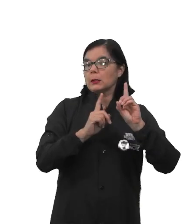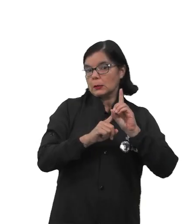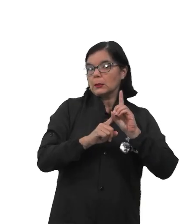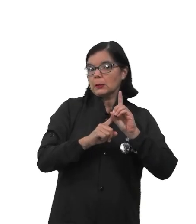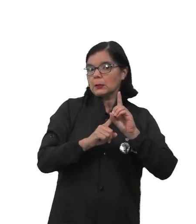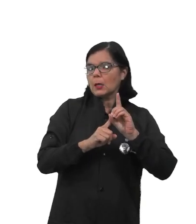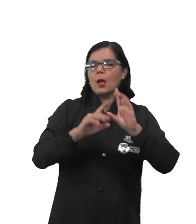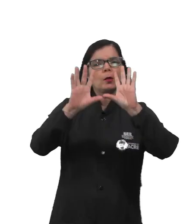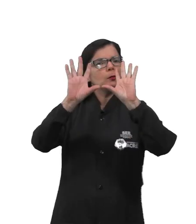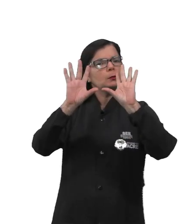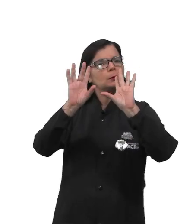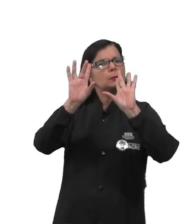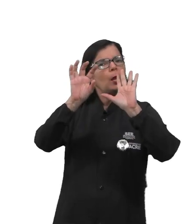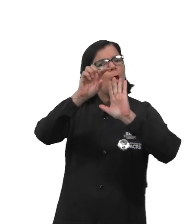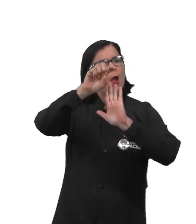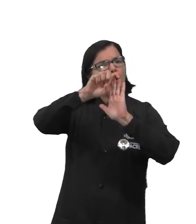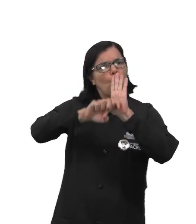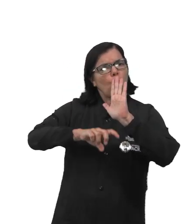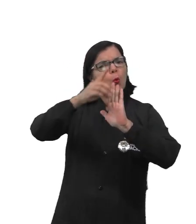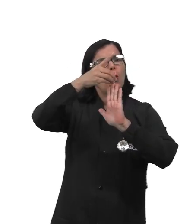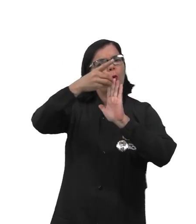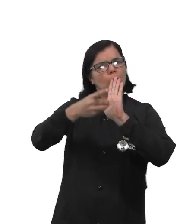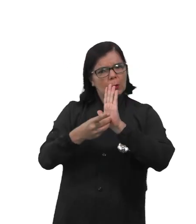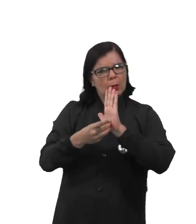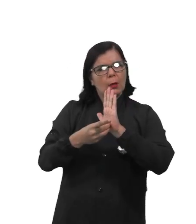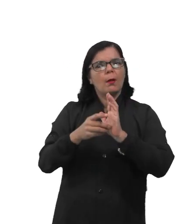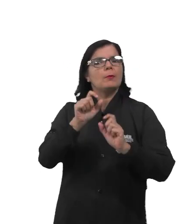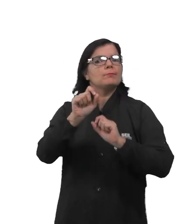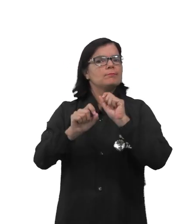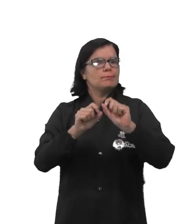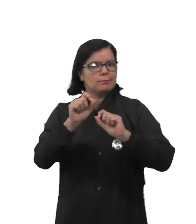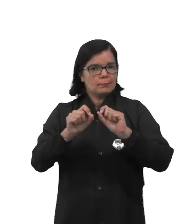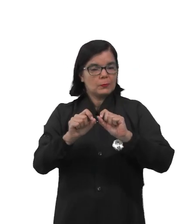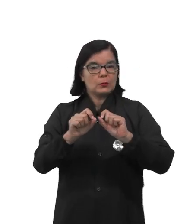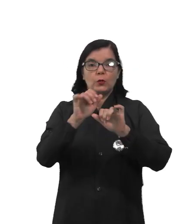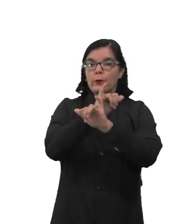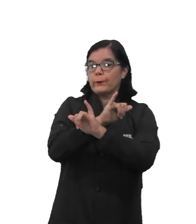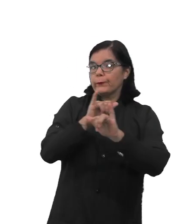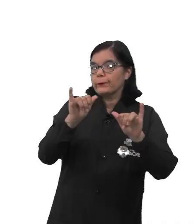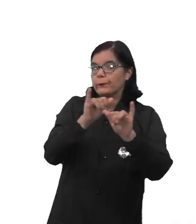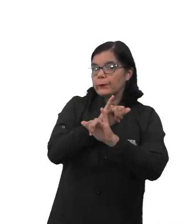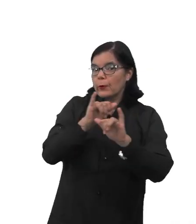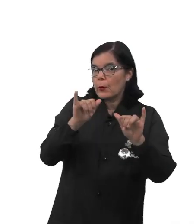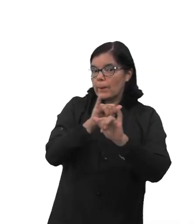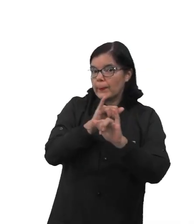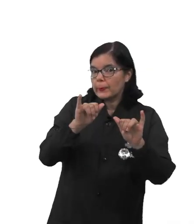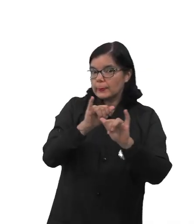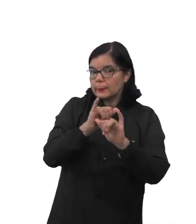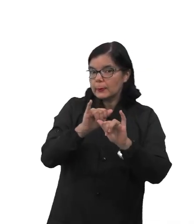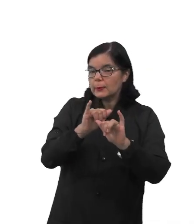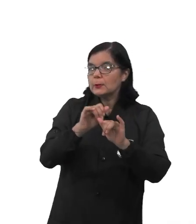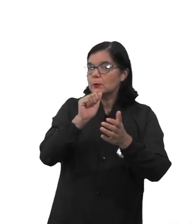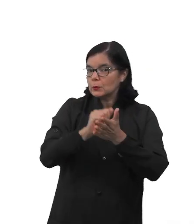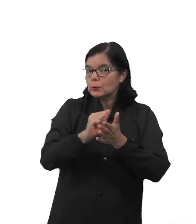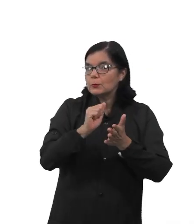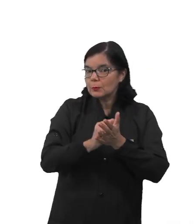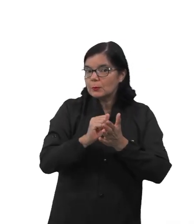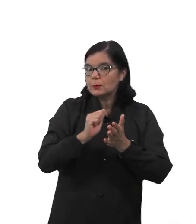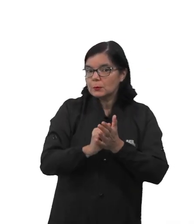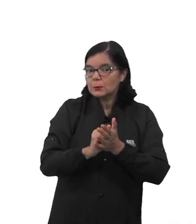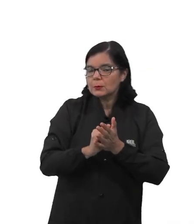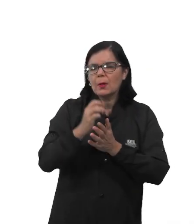Descritiva, formada com base em dados editoriais da obra, será?